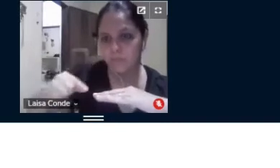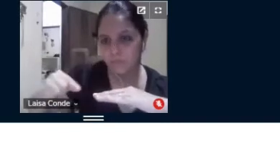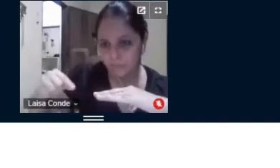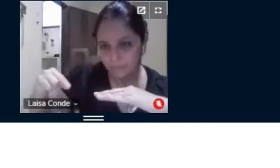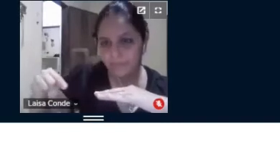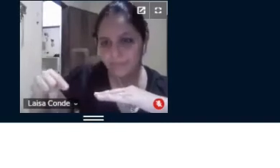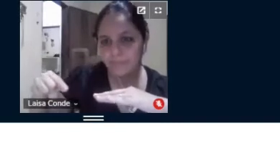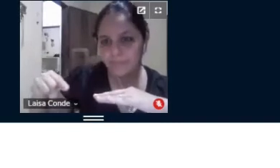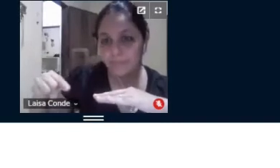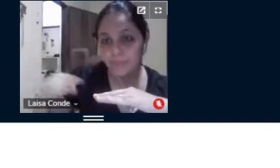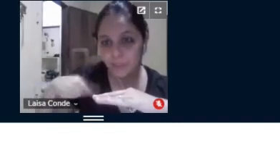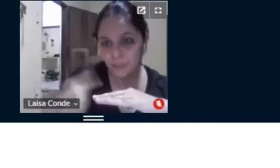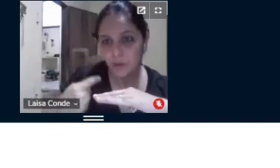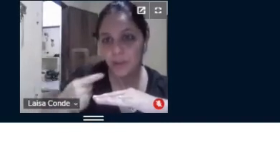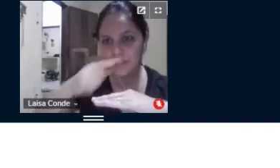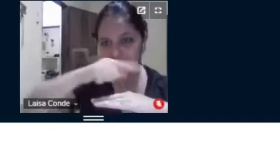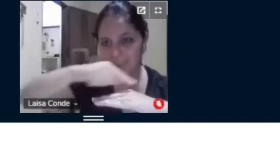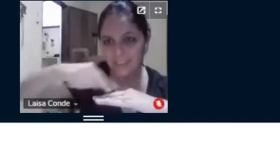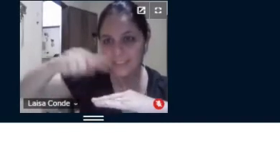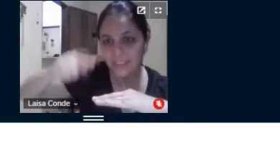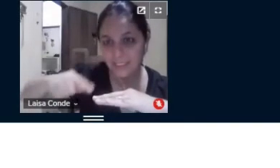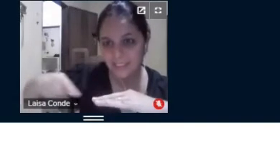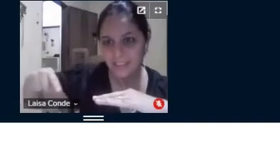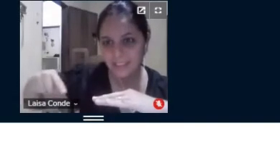linhas magnéticas.